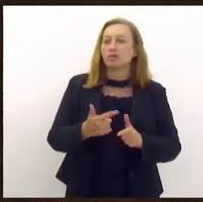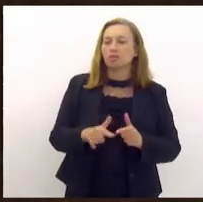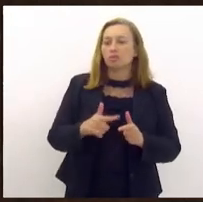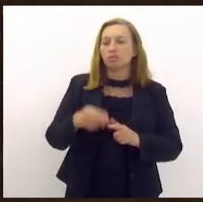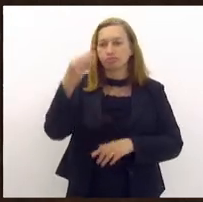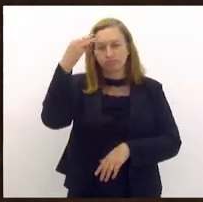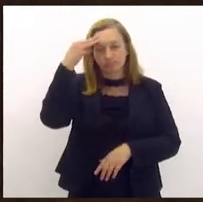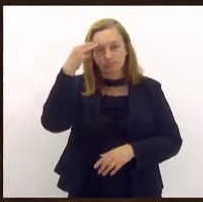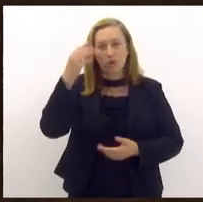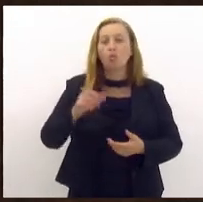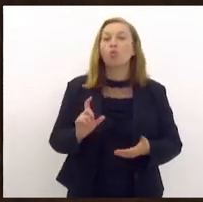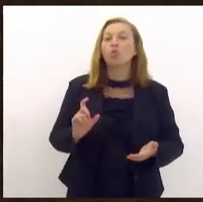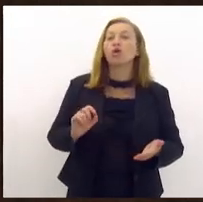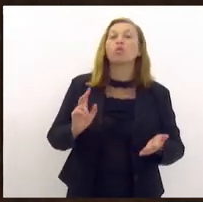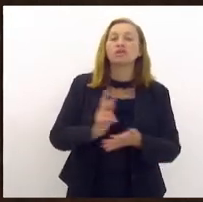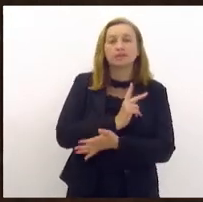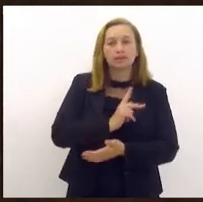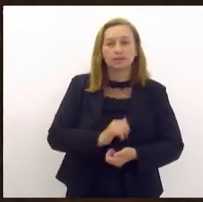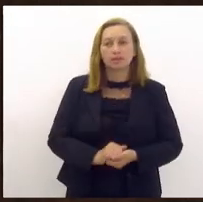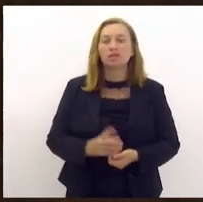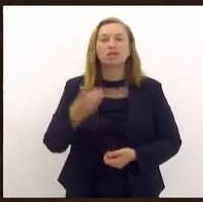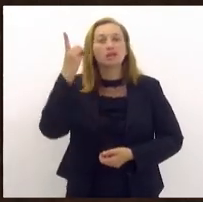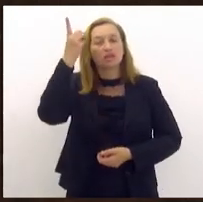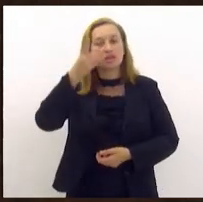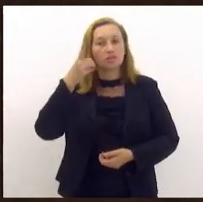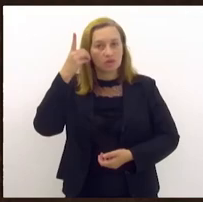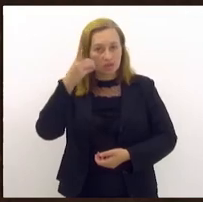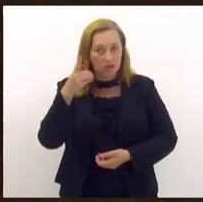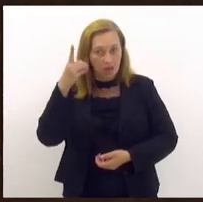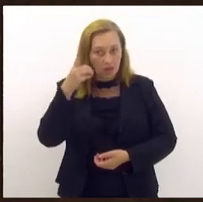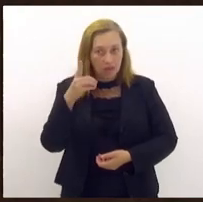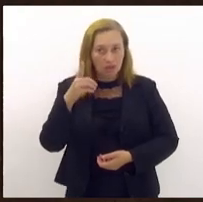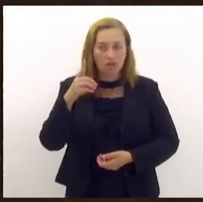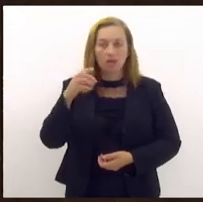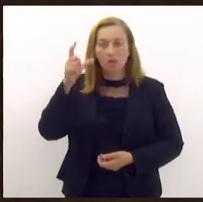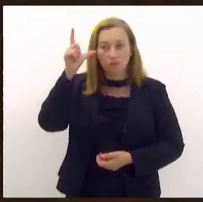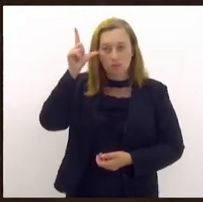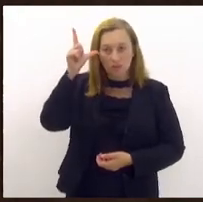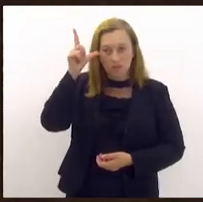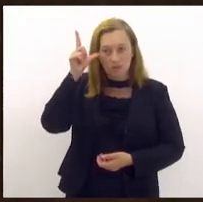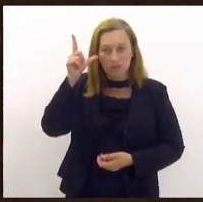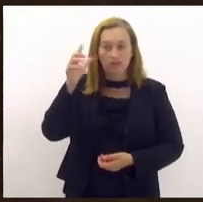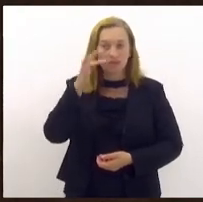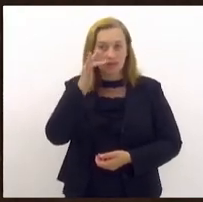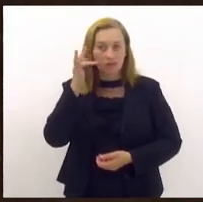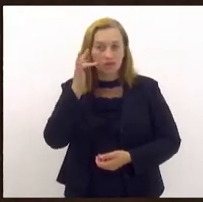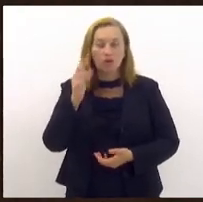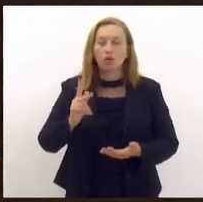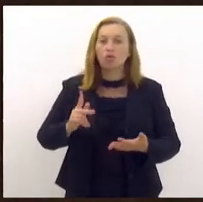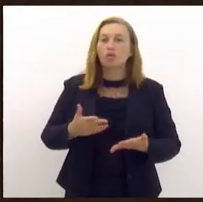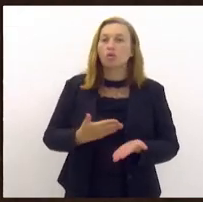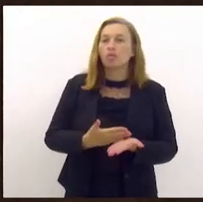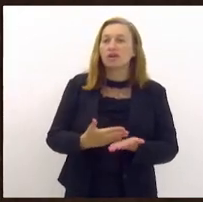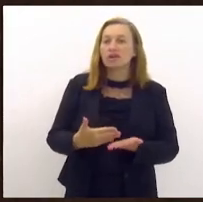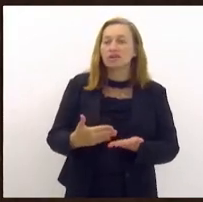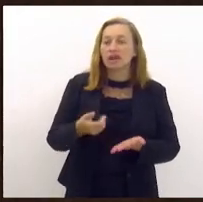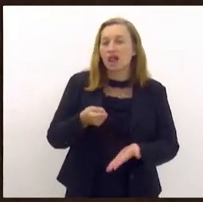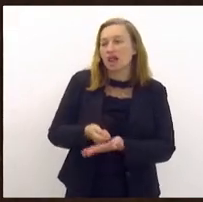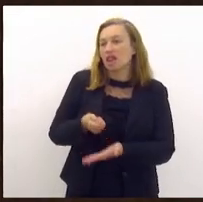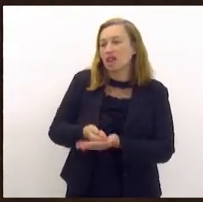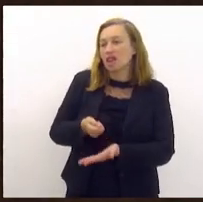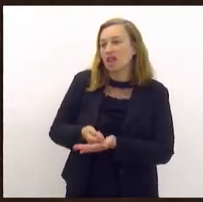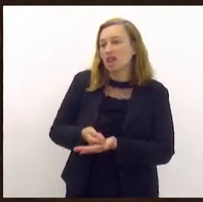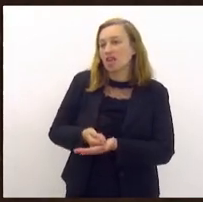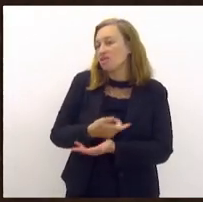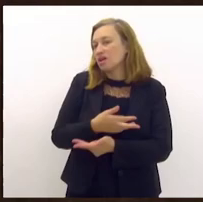Então, o que que acontecia, deputada Lucinha, deputado Serafini? Eles começaram a colocar tantas exigências que